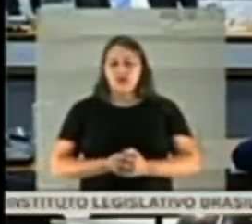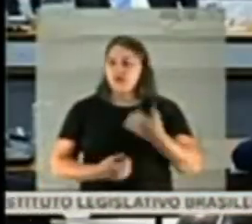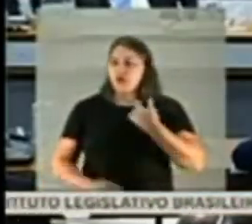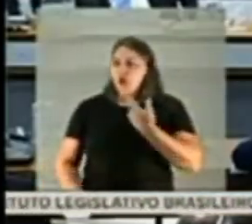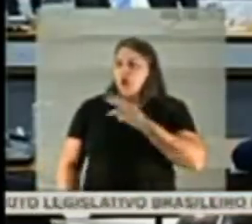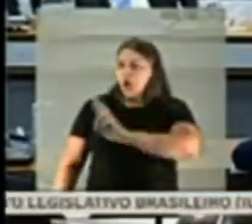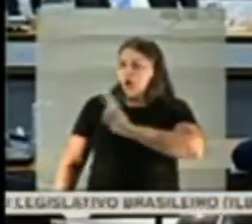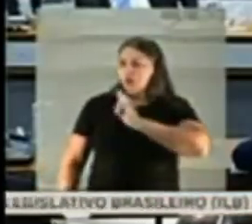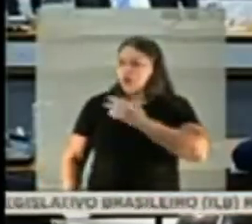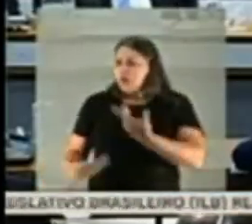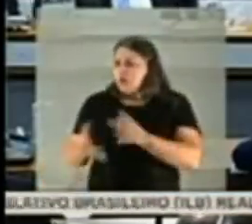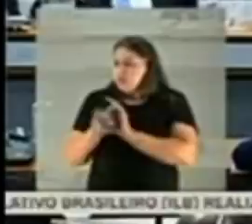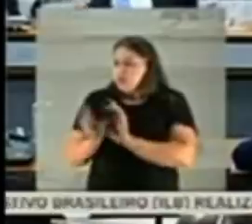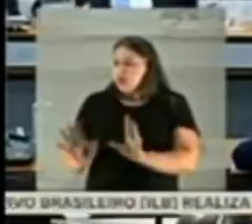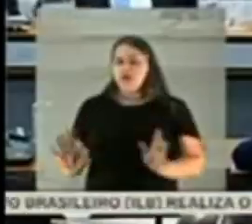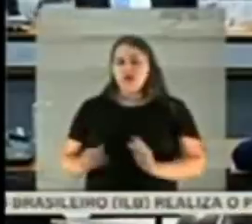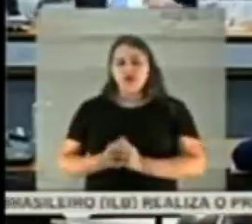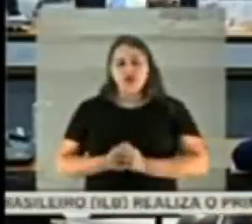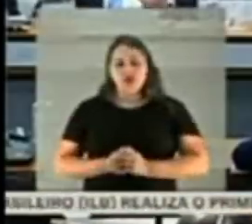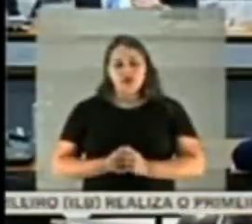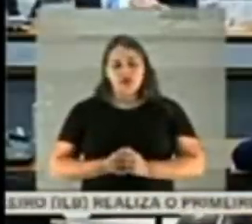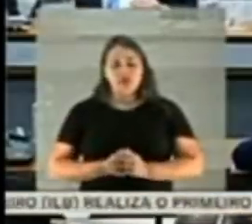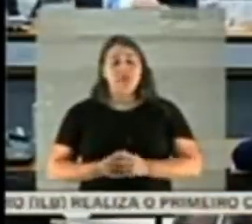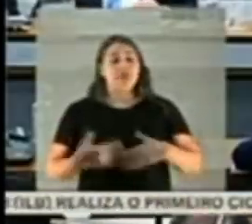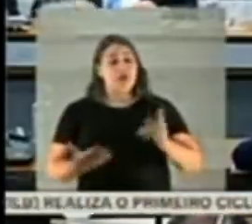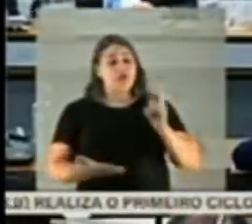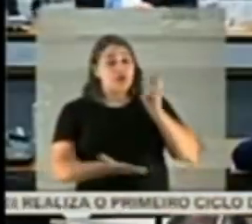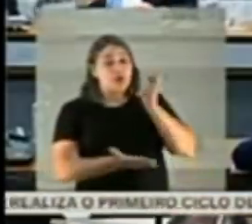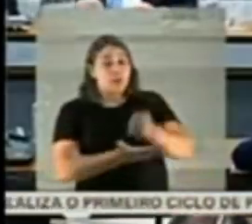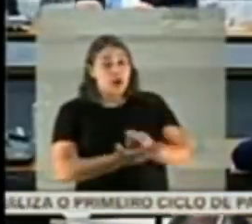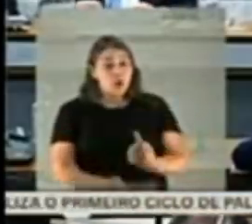responder. Foram pagos